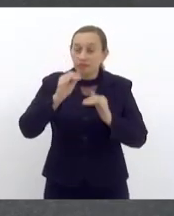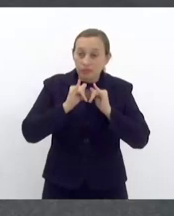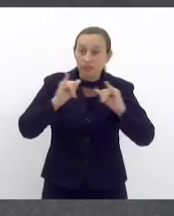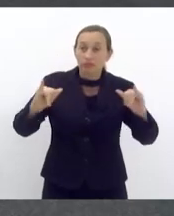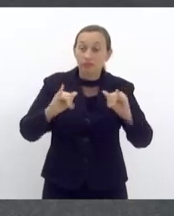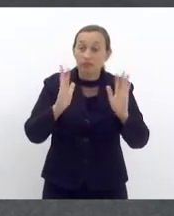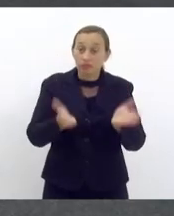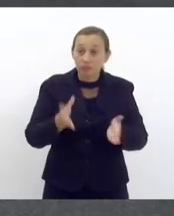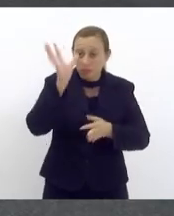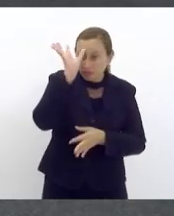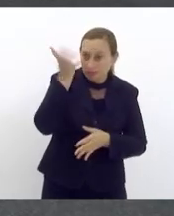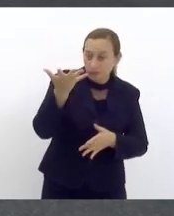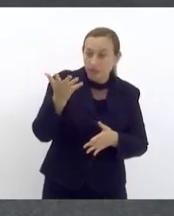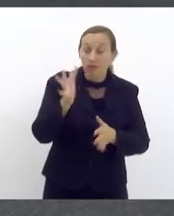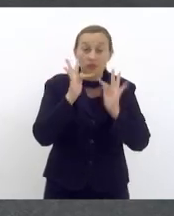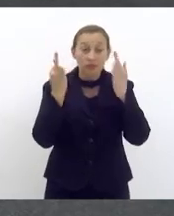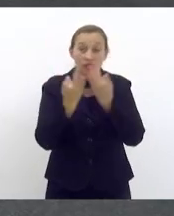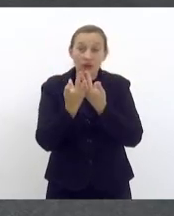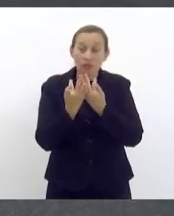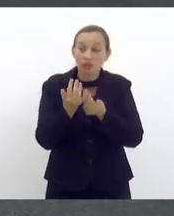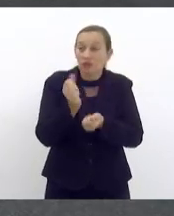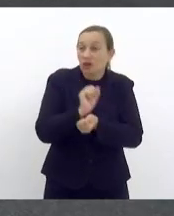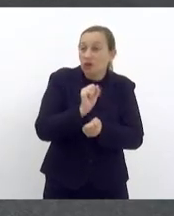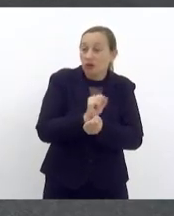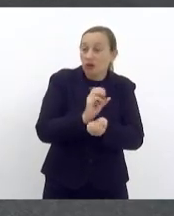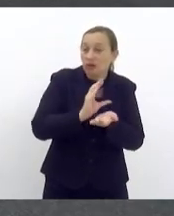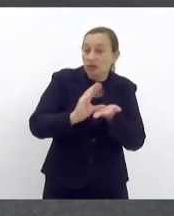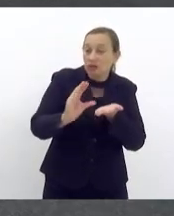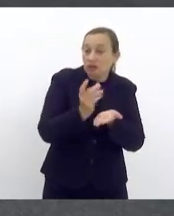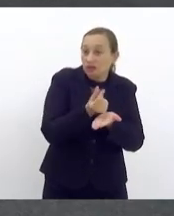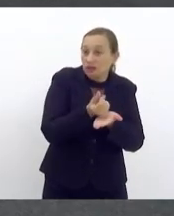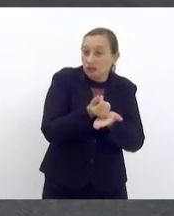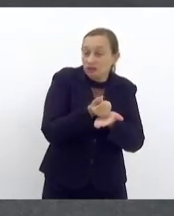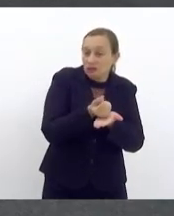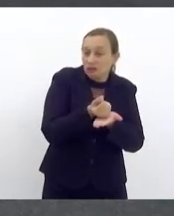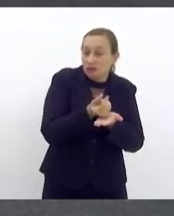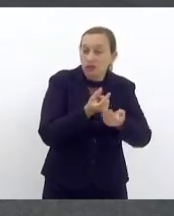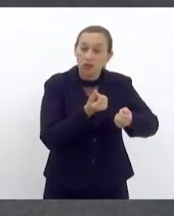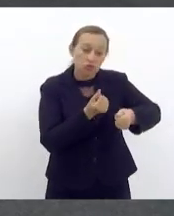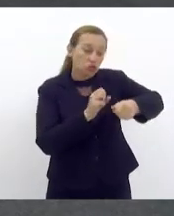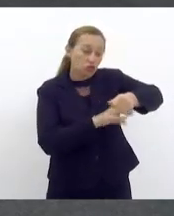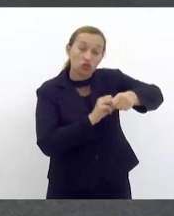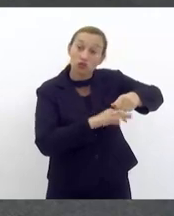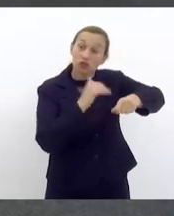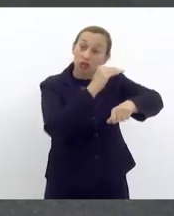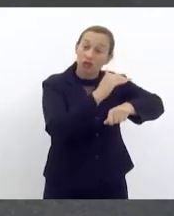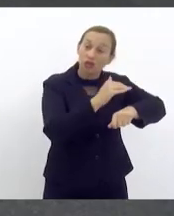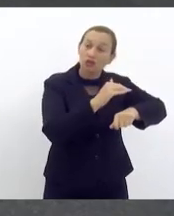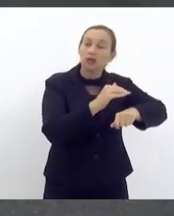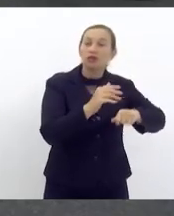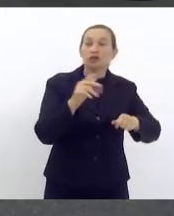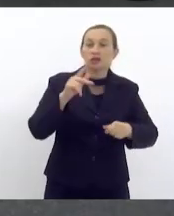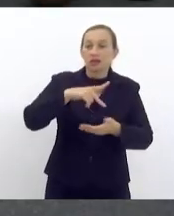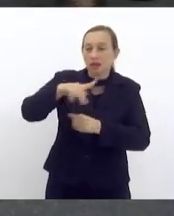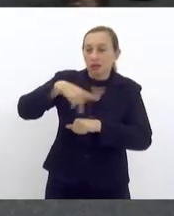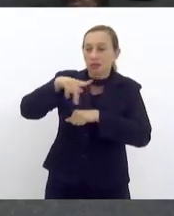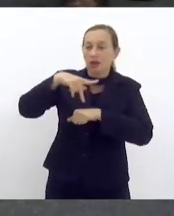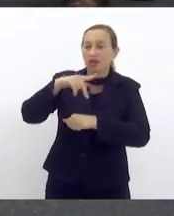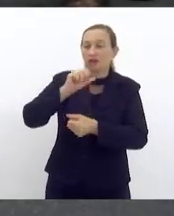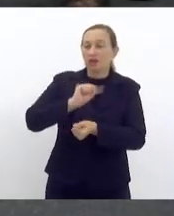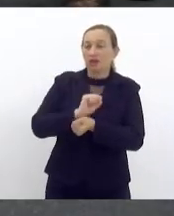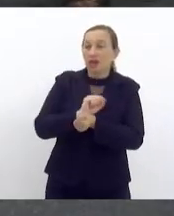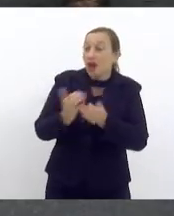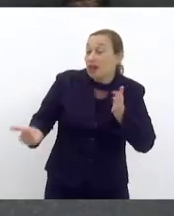resolvido esse problema as famílias ficaram sem o benefício na Páscoa vai acabar mais um mês e até hoje isso não foi debitado na conta